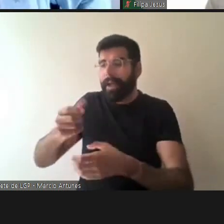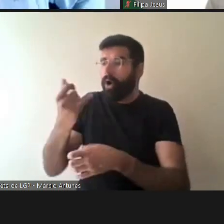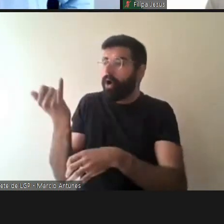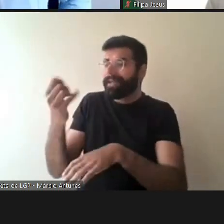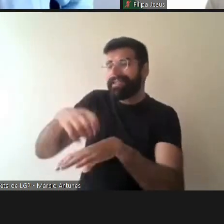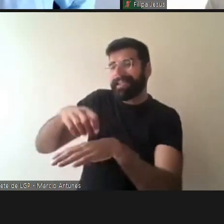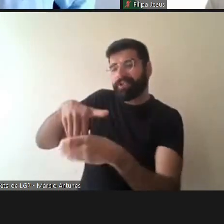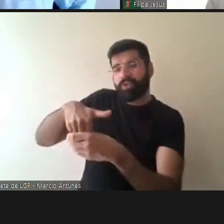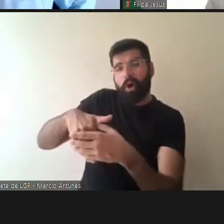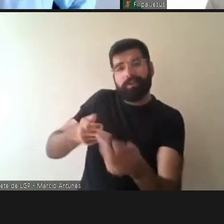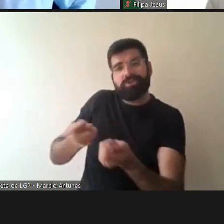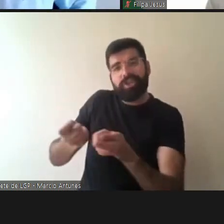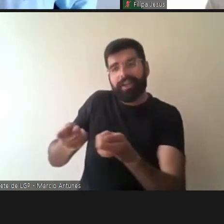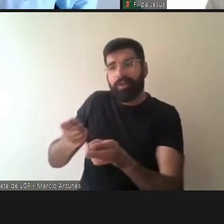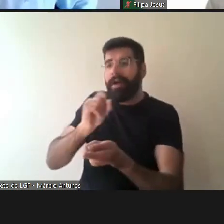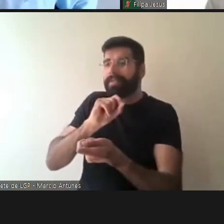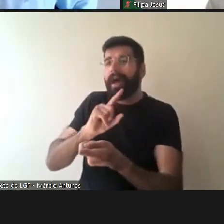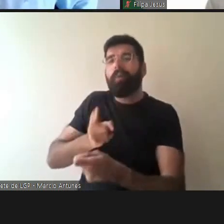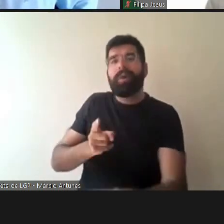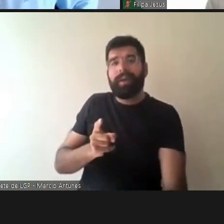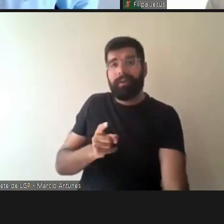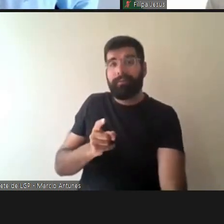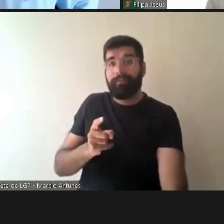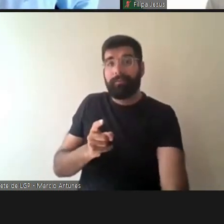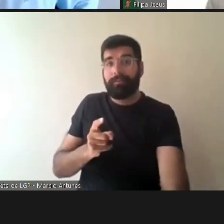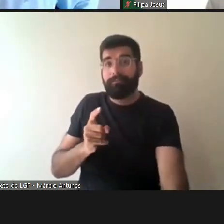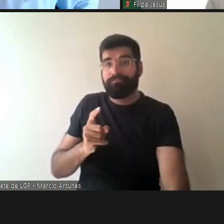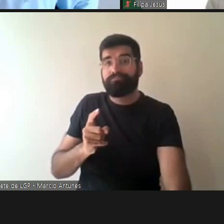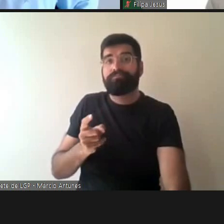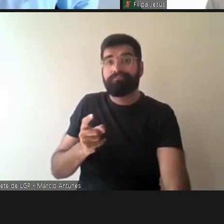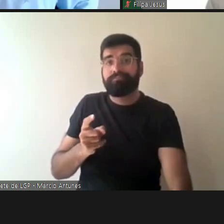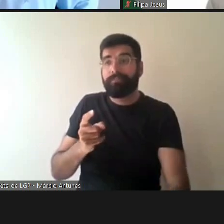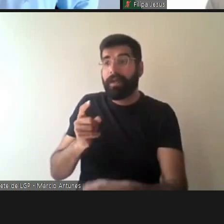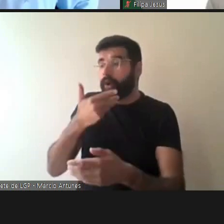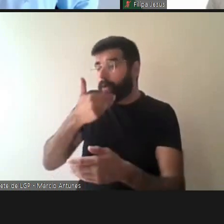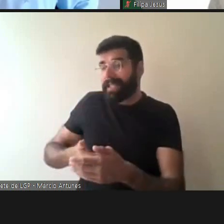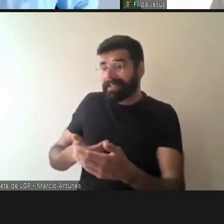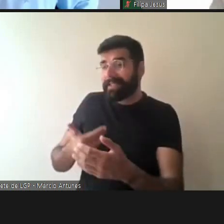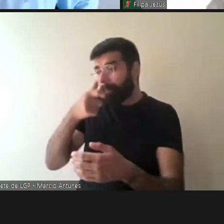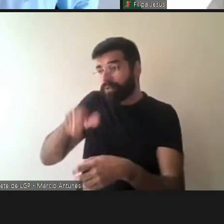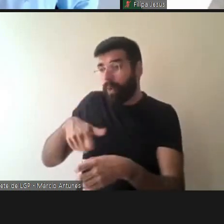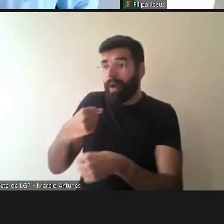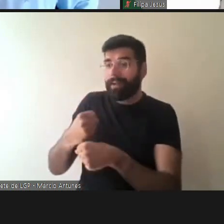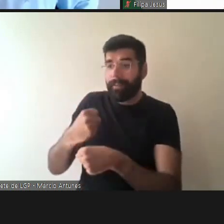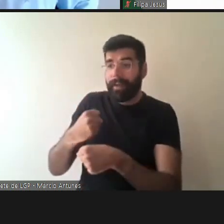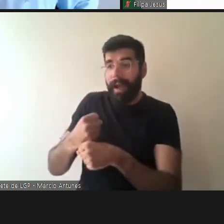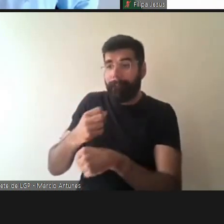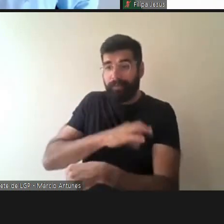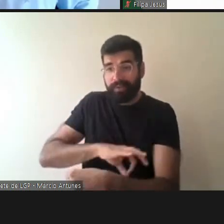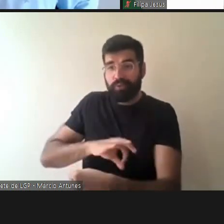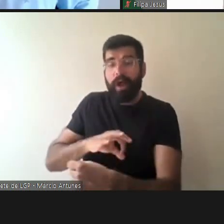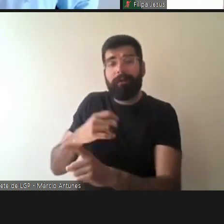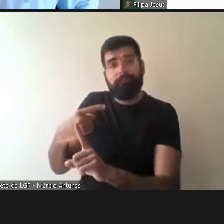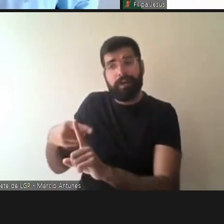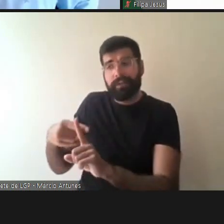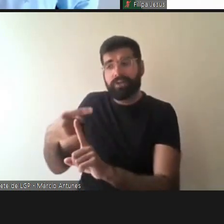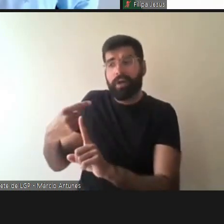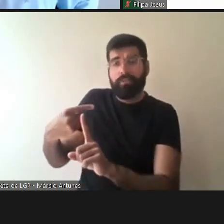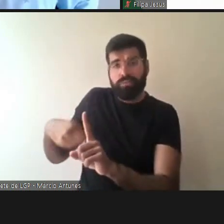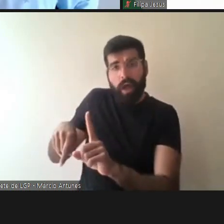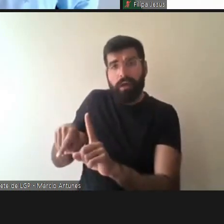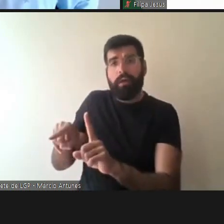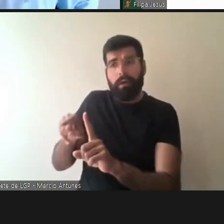que é no domínio da valorização das competências profissionais e que